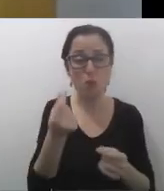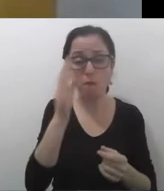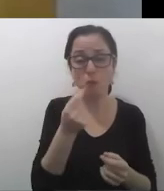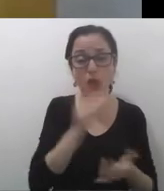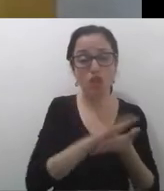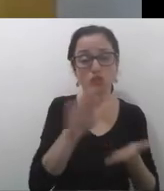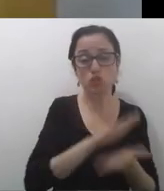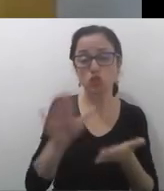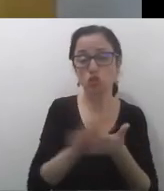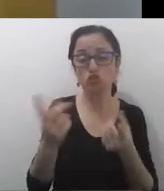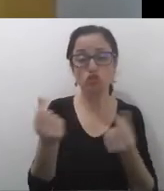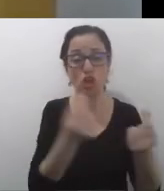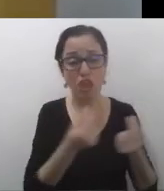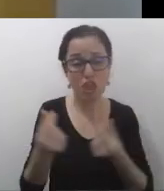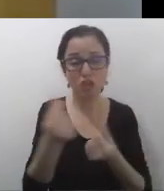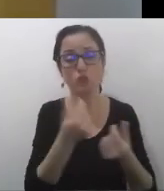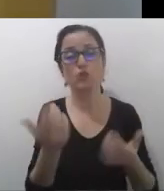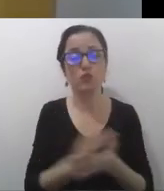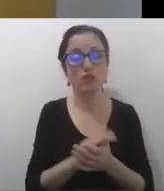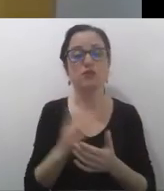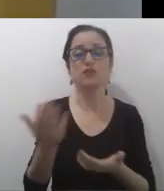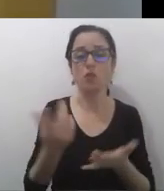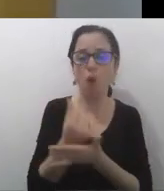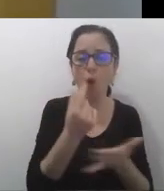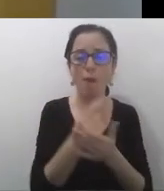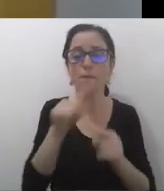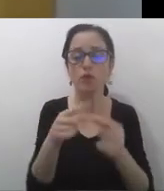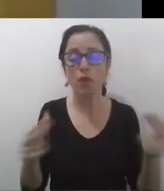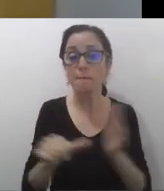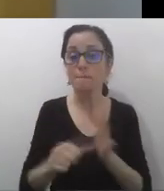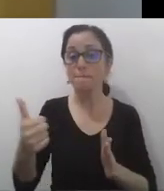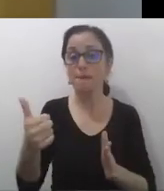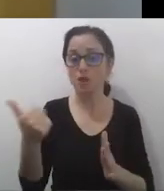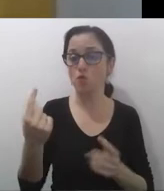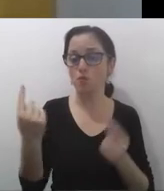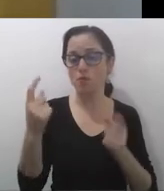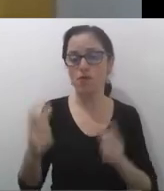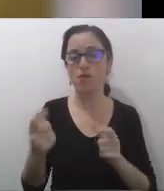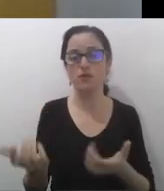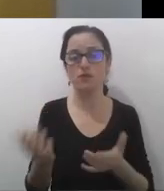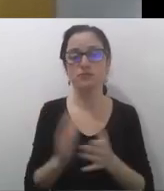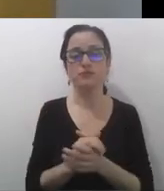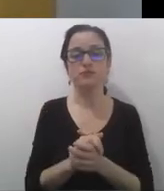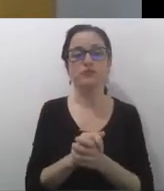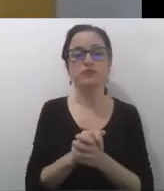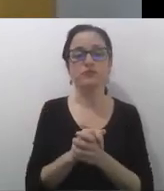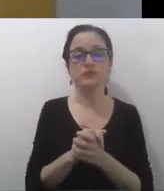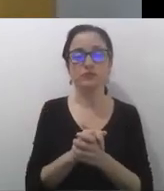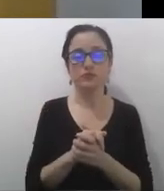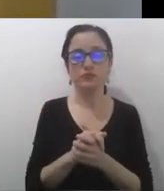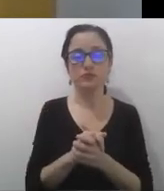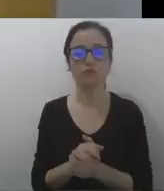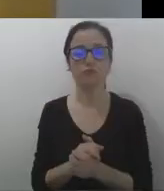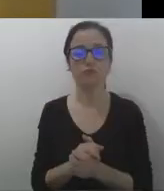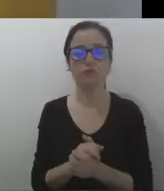Quer dizer, o Brasil torrou dinheiro em comprando commodities